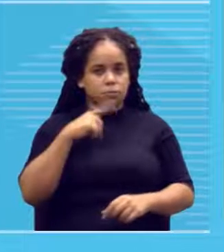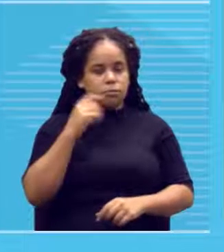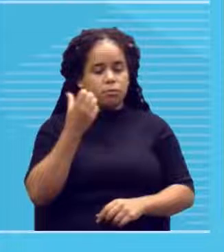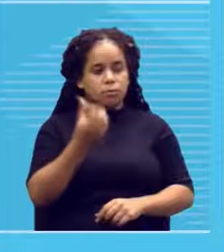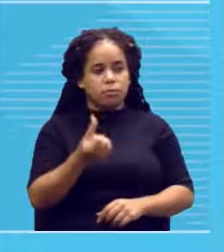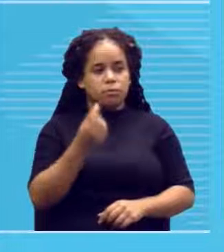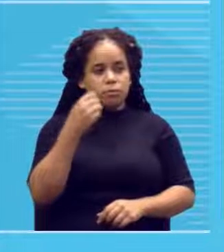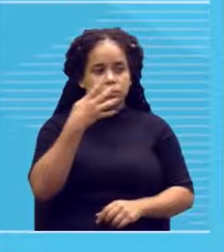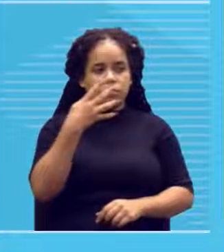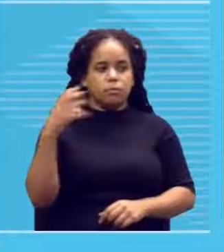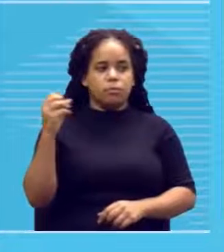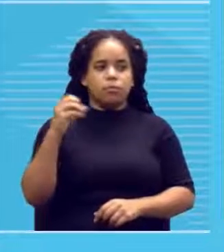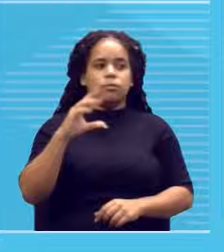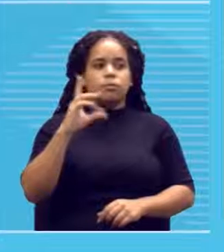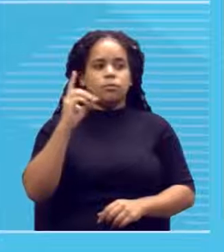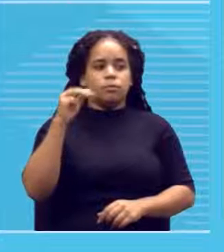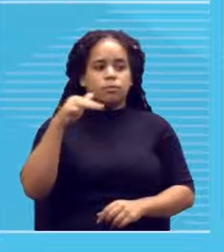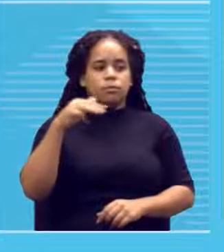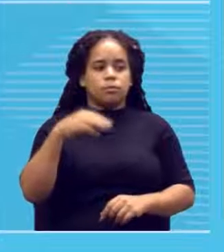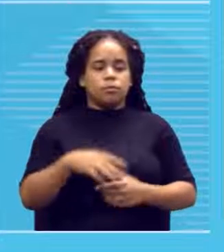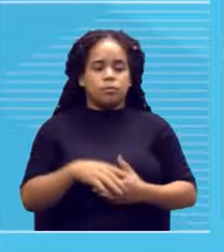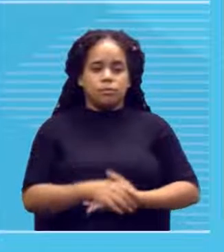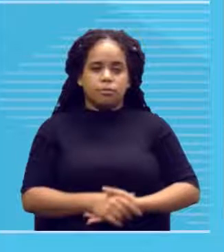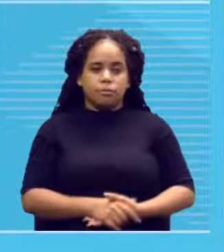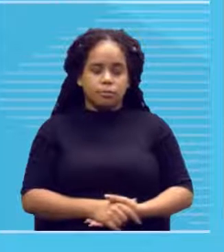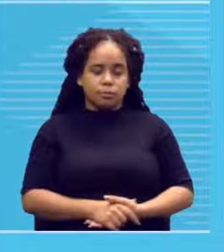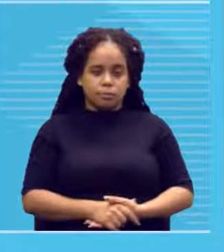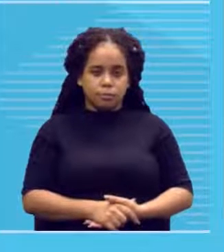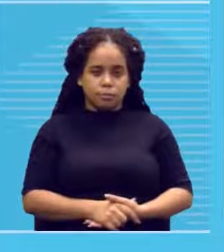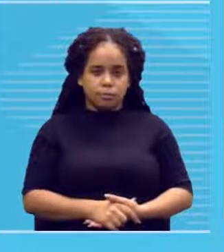6.400 decímetros quadrados